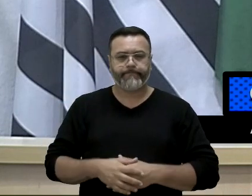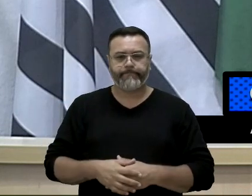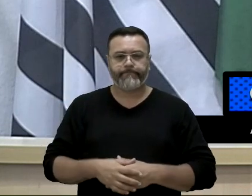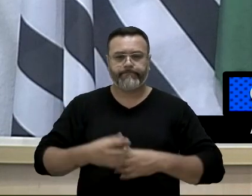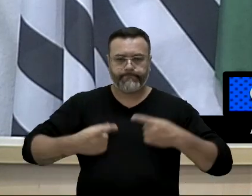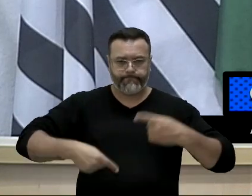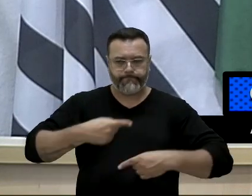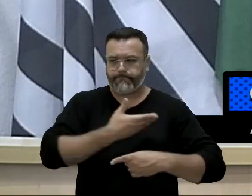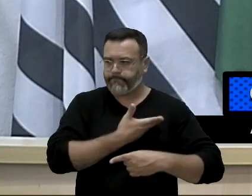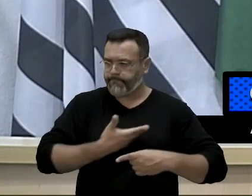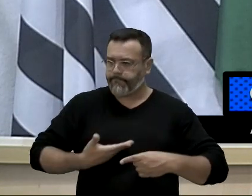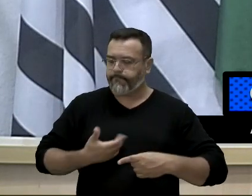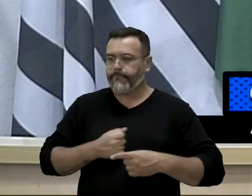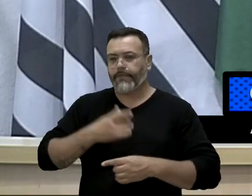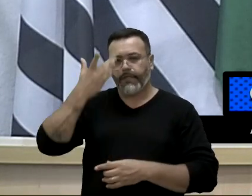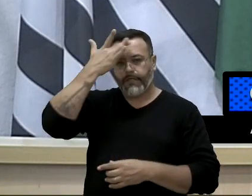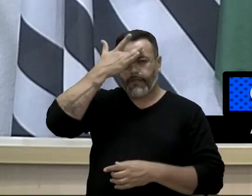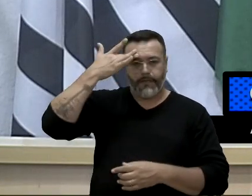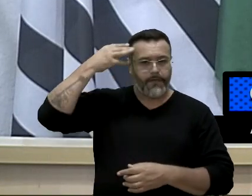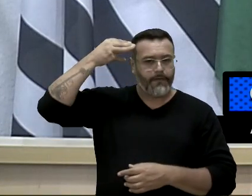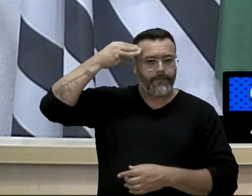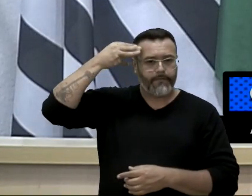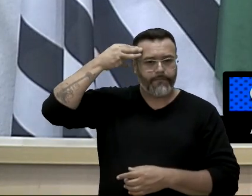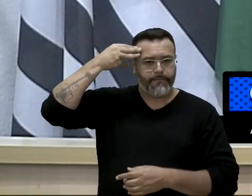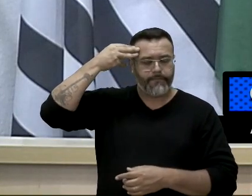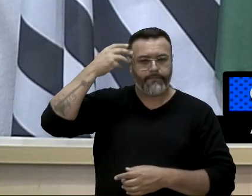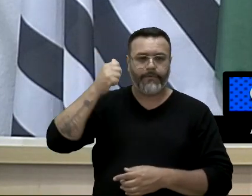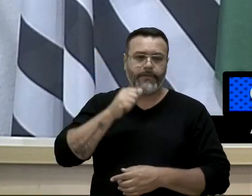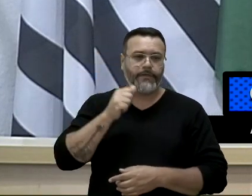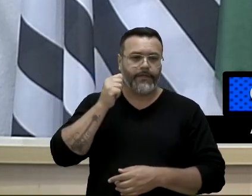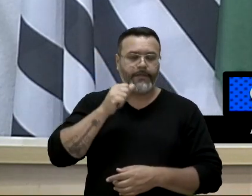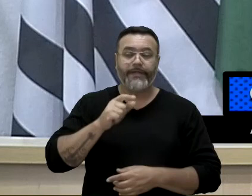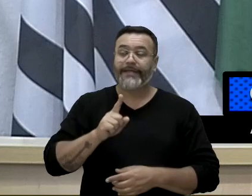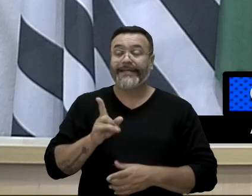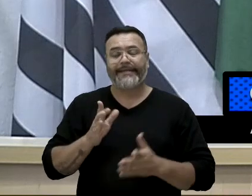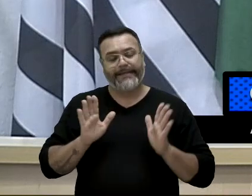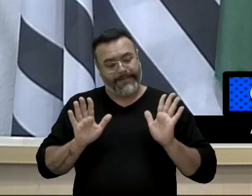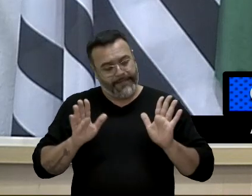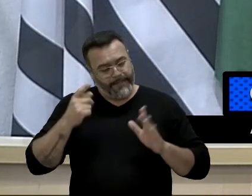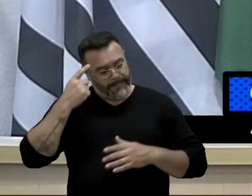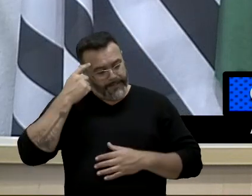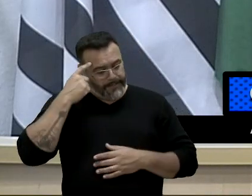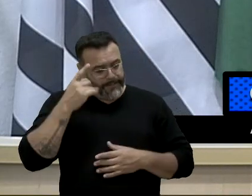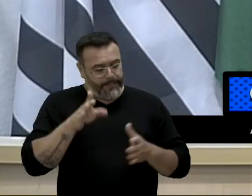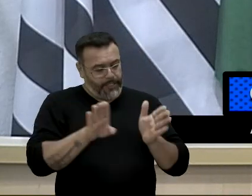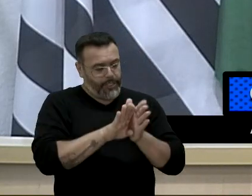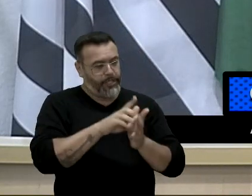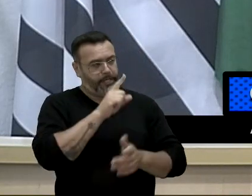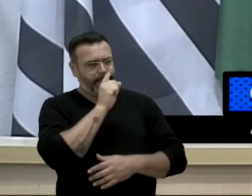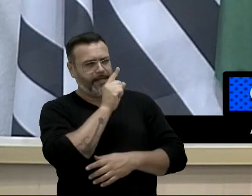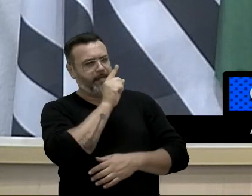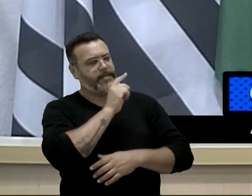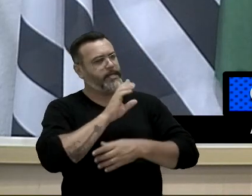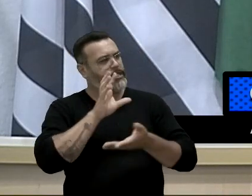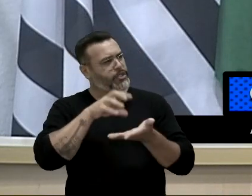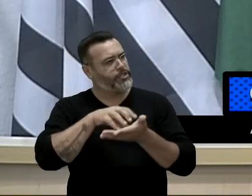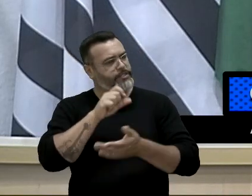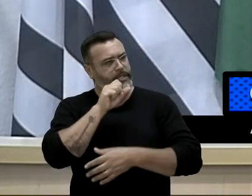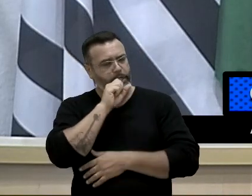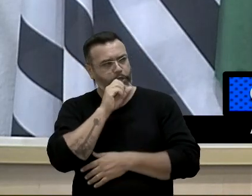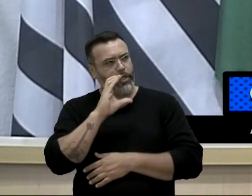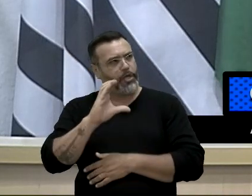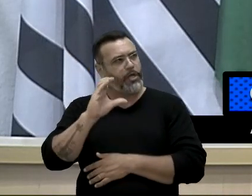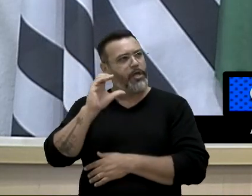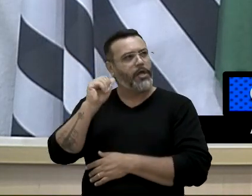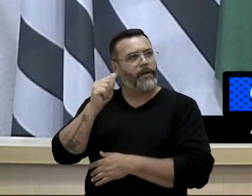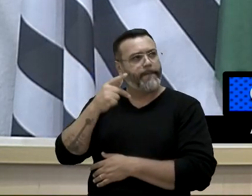Política pública para a saúde mental da mulher. Gente, se eu chegar hoje lá no CAPS, viu, ô Carla? e falar assim, eu preciso de um psicólogo,